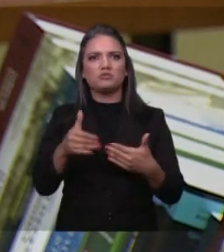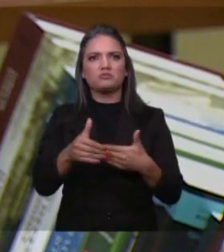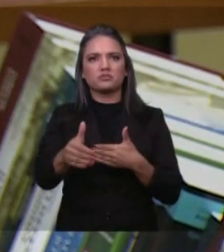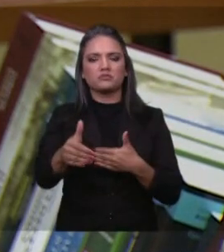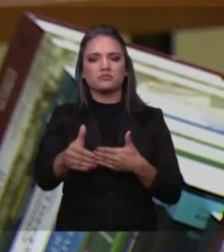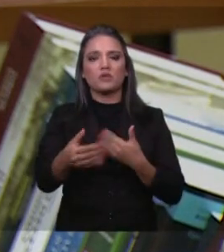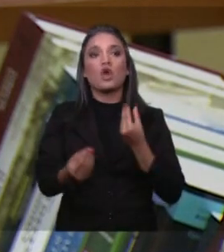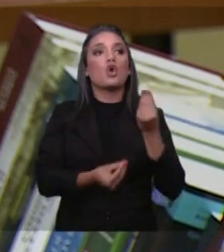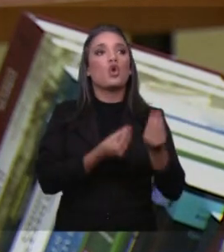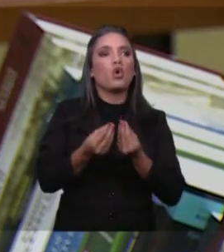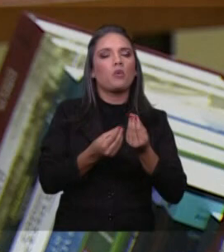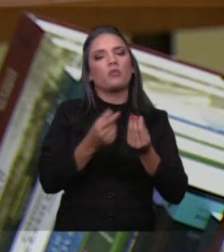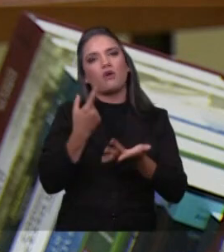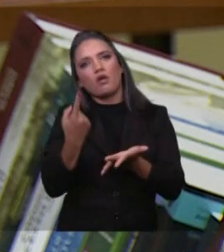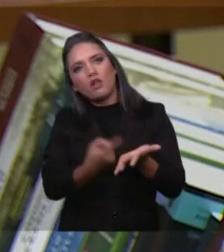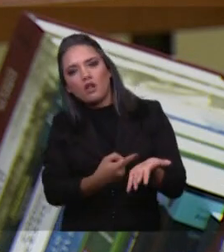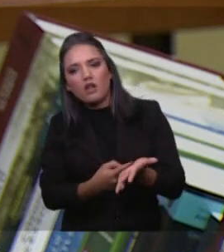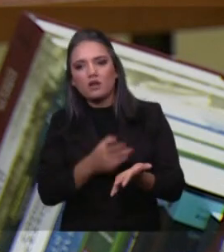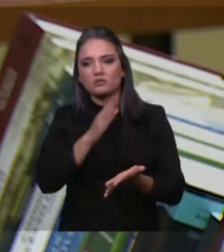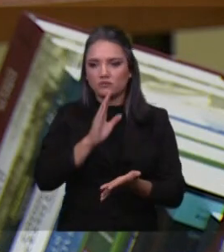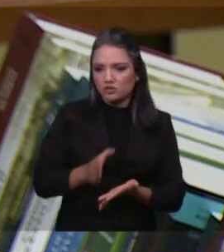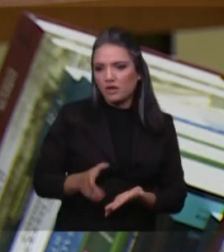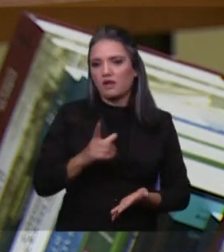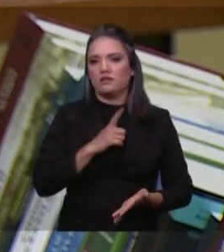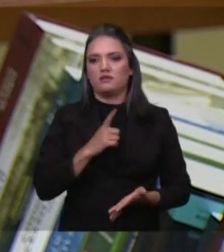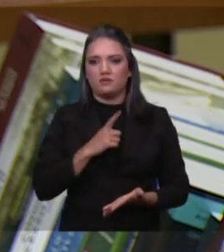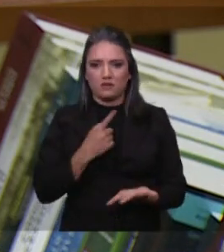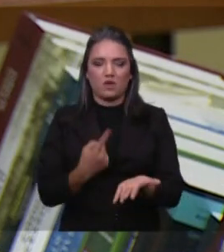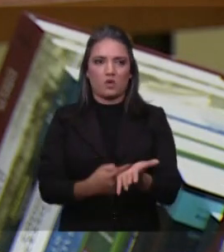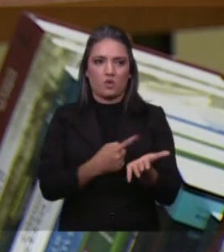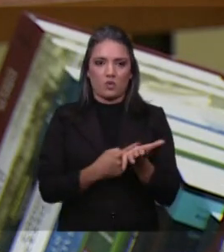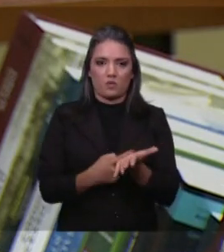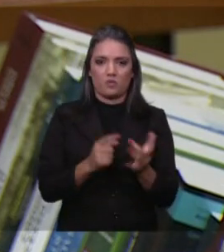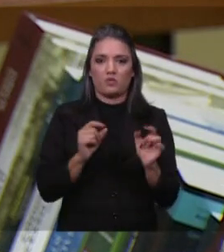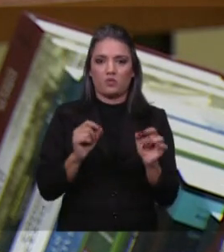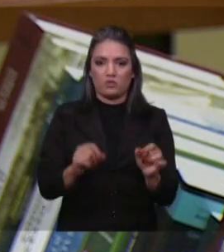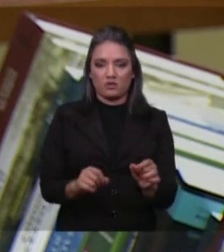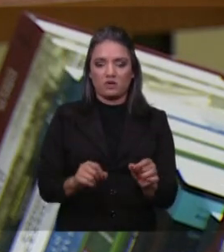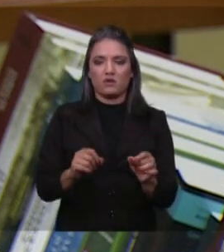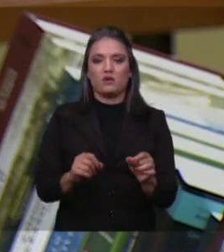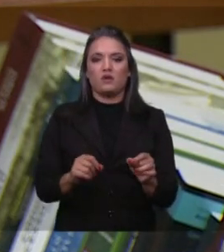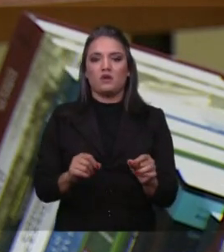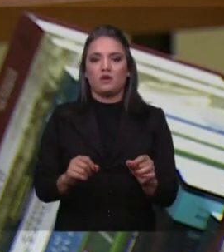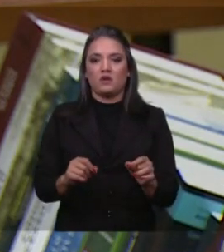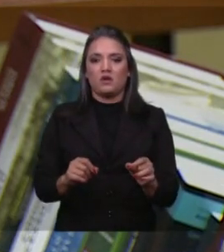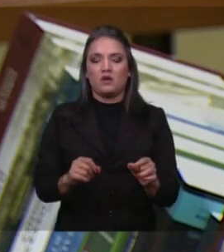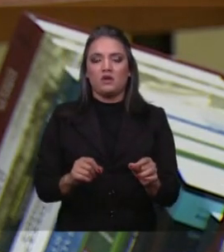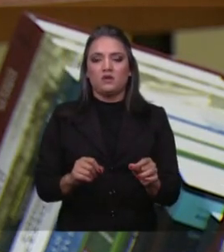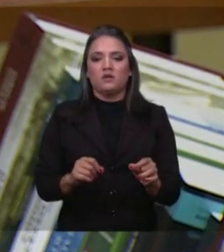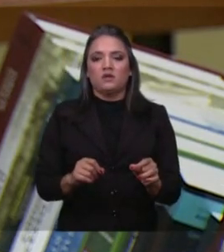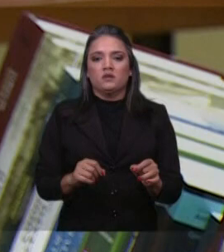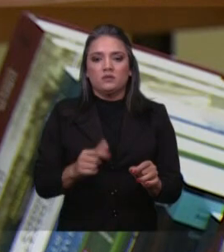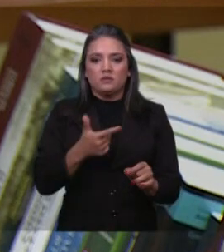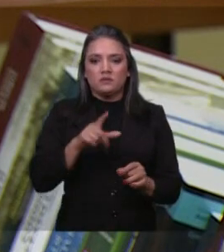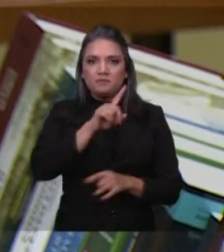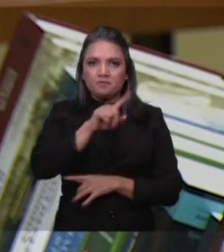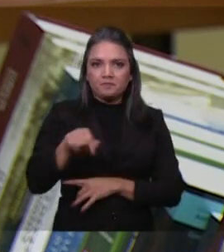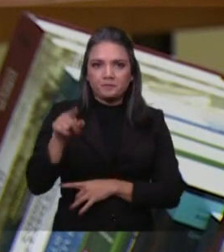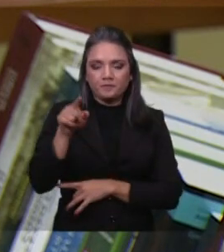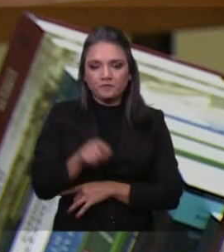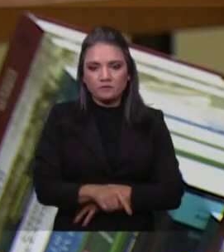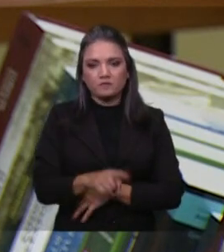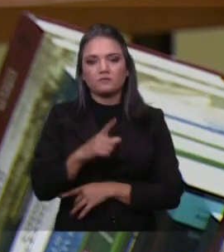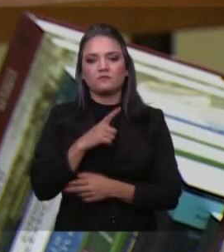Modulamos assim, à luz exatamente do afastamento postulado da nulidade ab initio da lei,